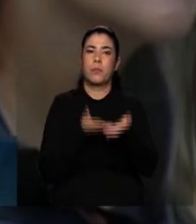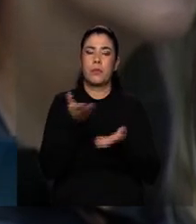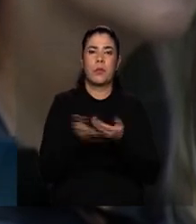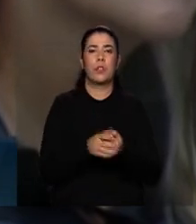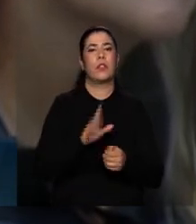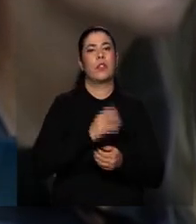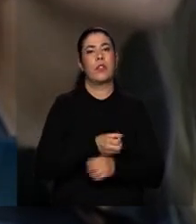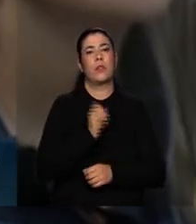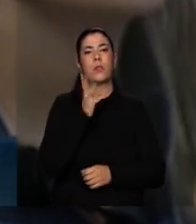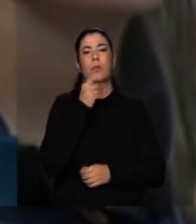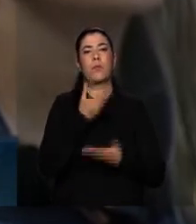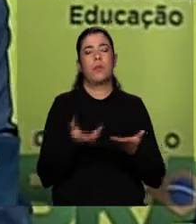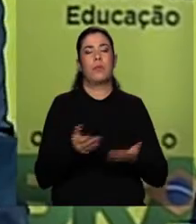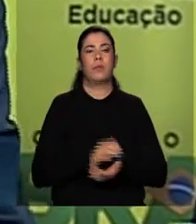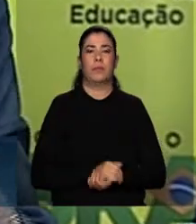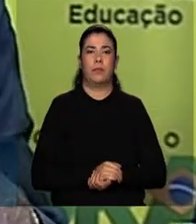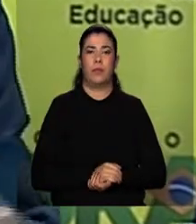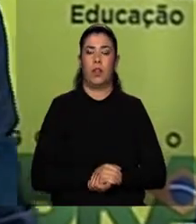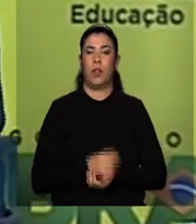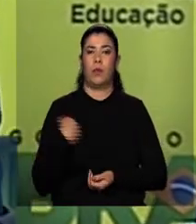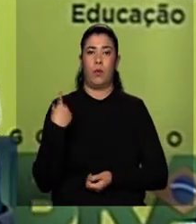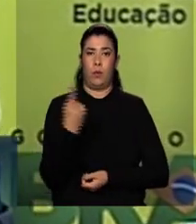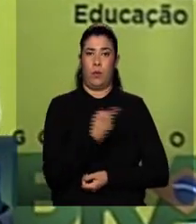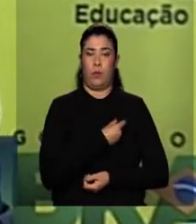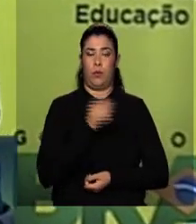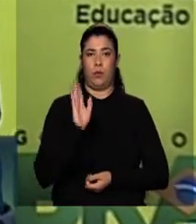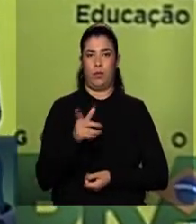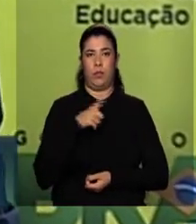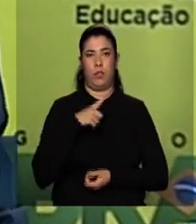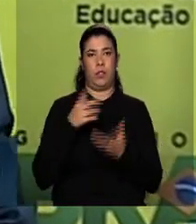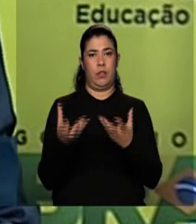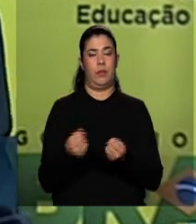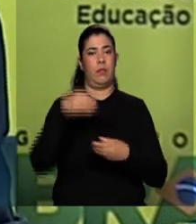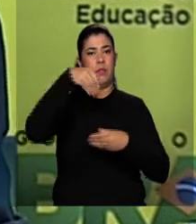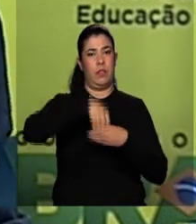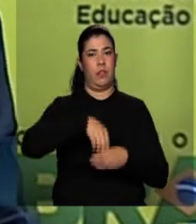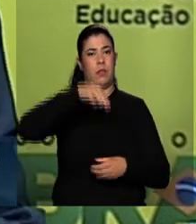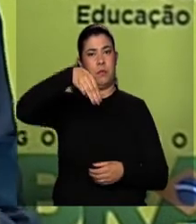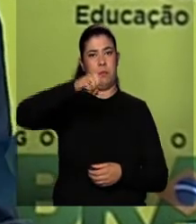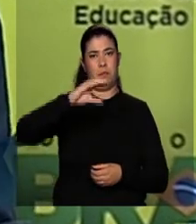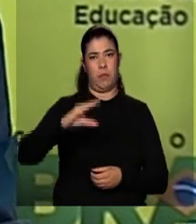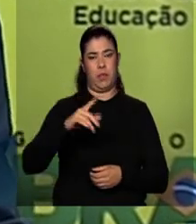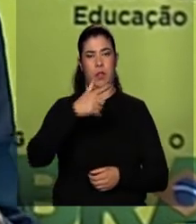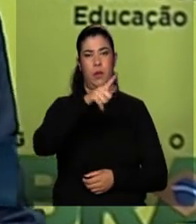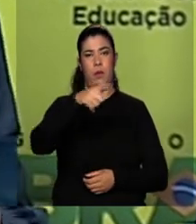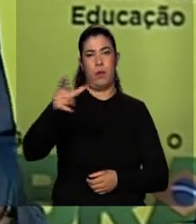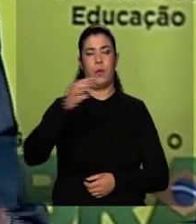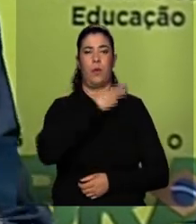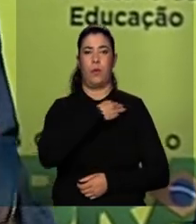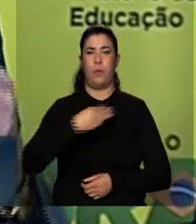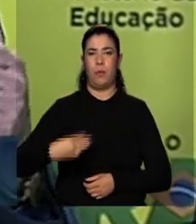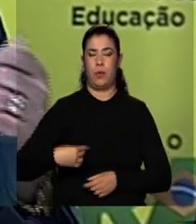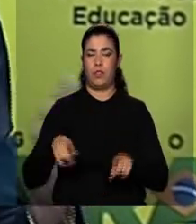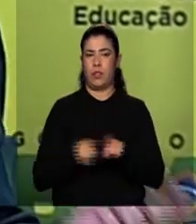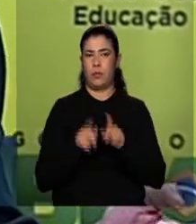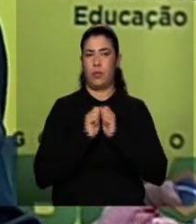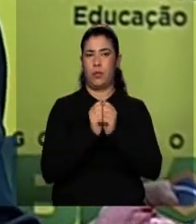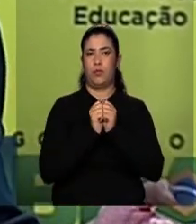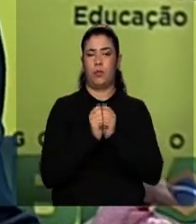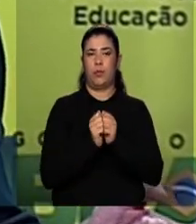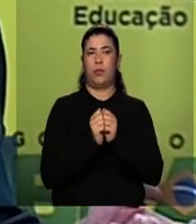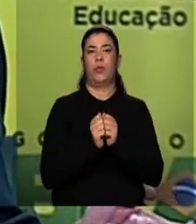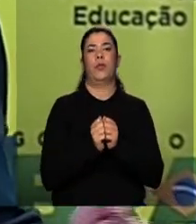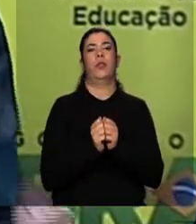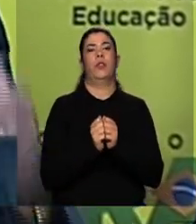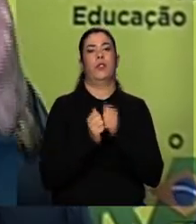muito tempo. Deixa eu lhe dizer uma coisa. O que nós mais recebíamos aqui no Ministério da Educação, eu recebi várias vezes o ministro, é município, e o ministro que